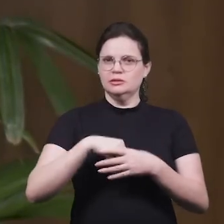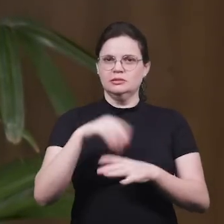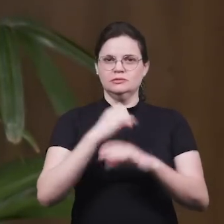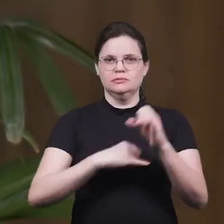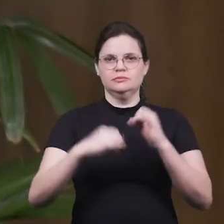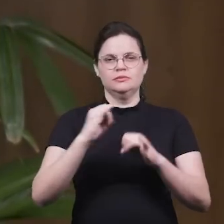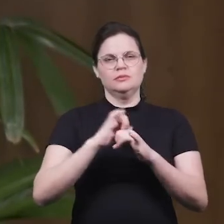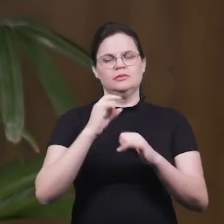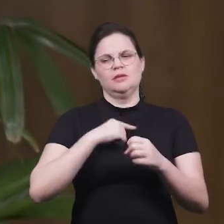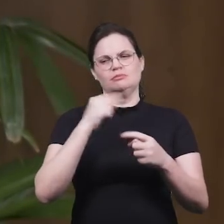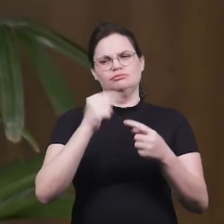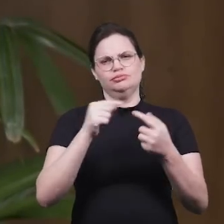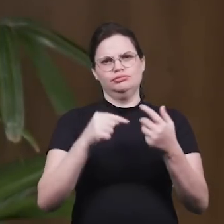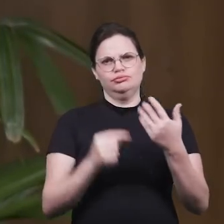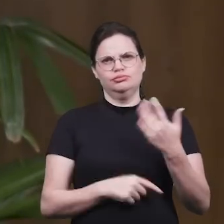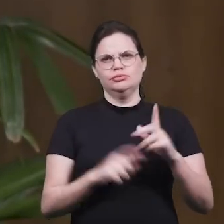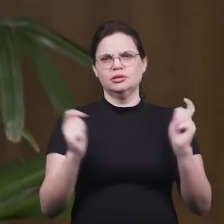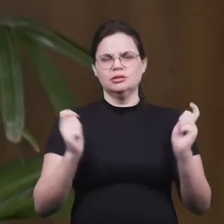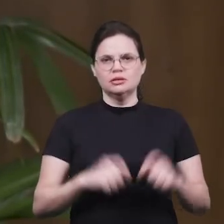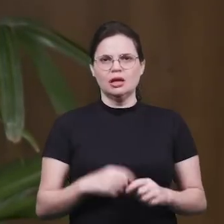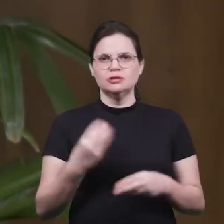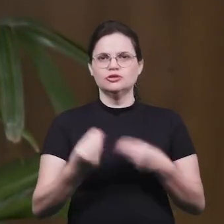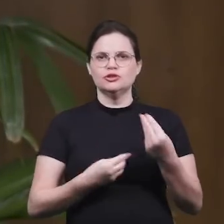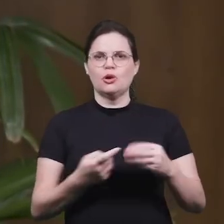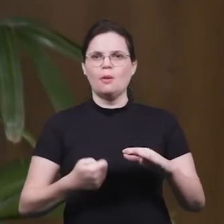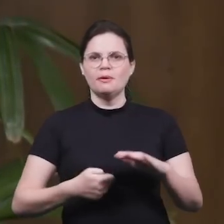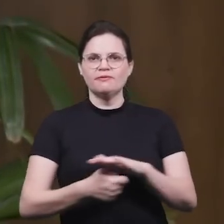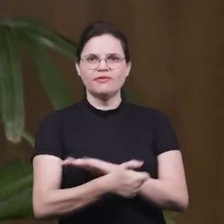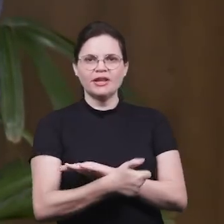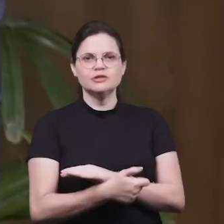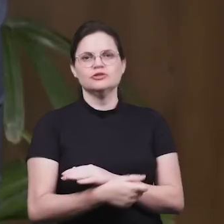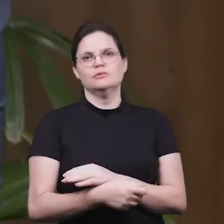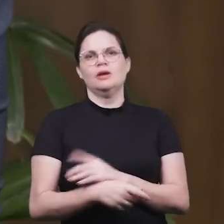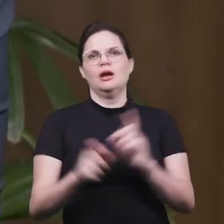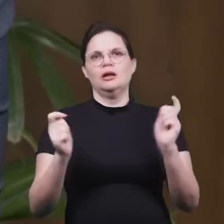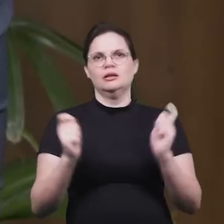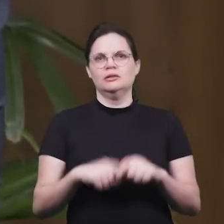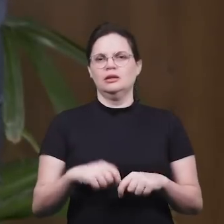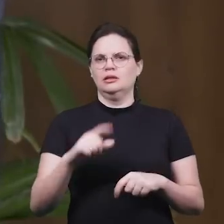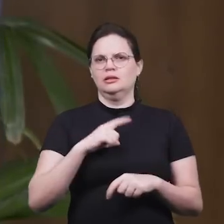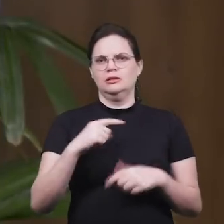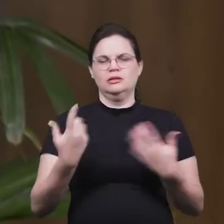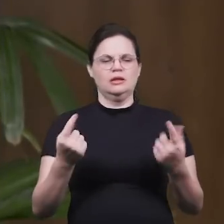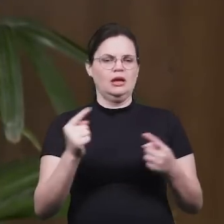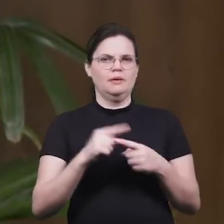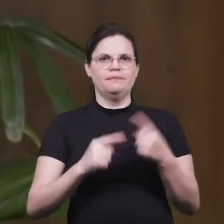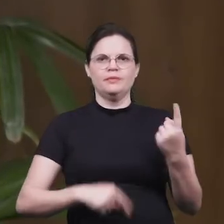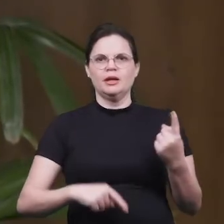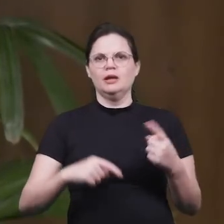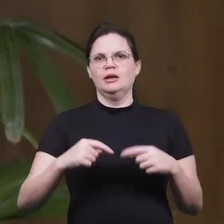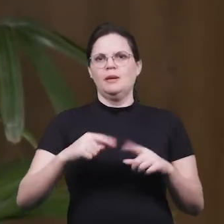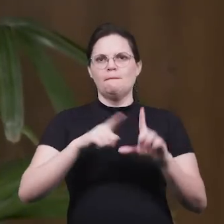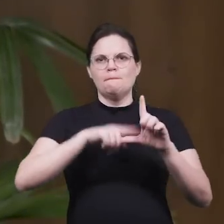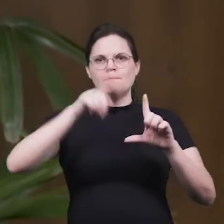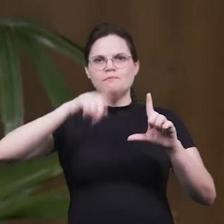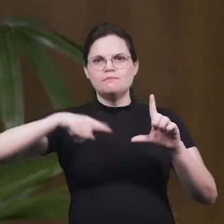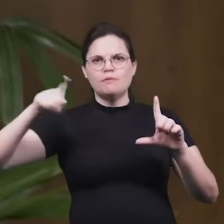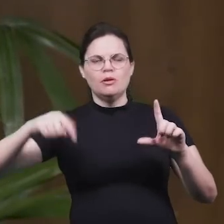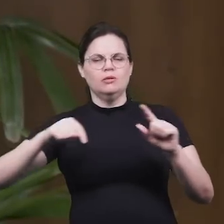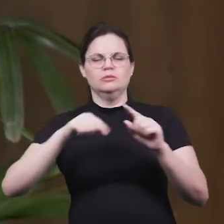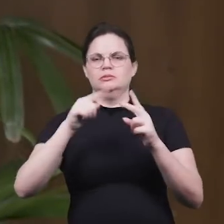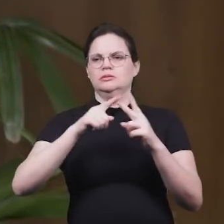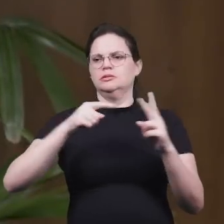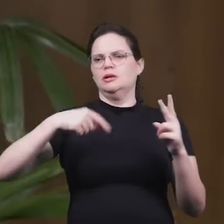várias opções, investimento dos papéis, das ações, do mercado, até a própria